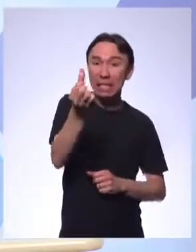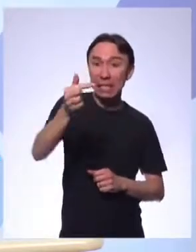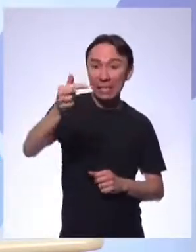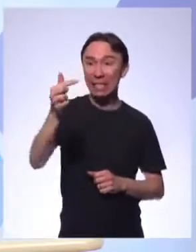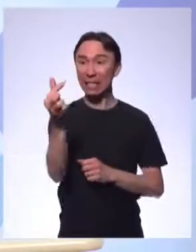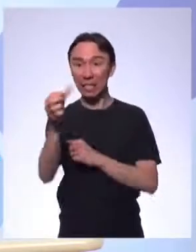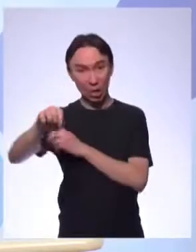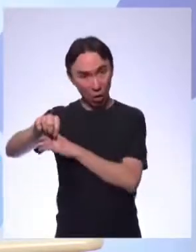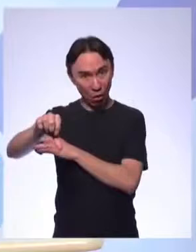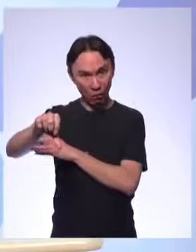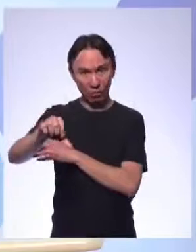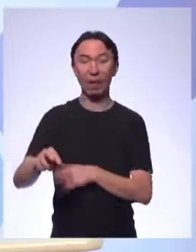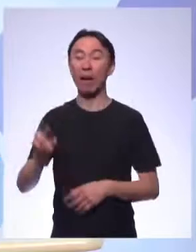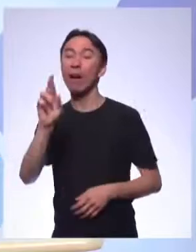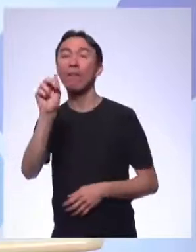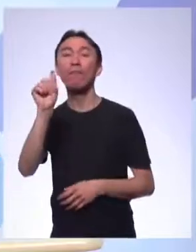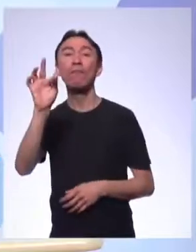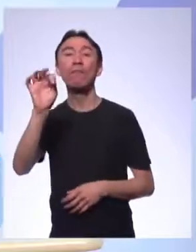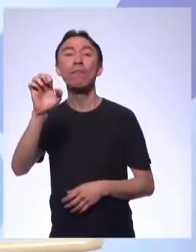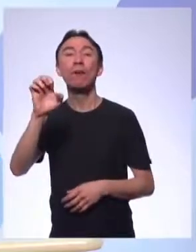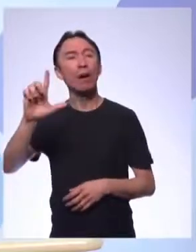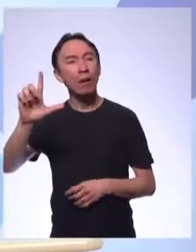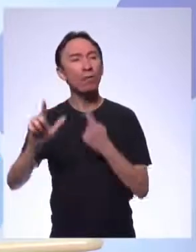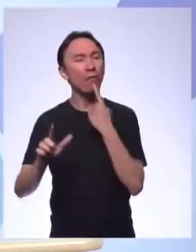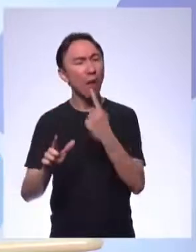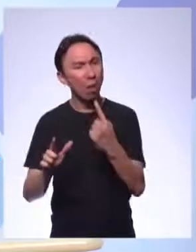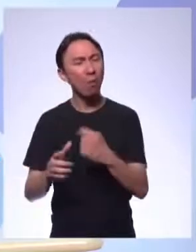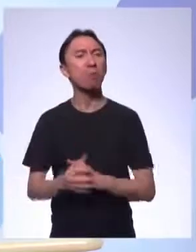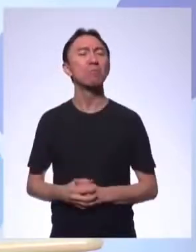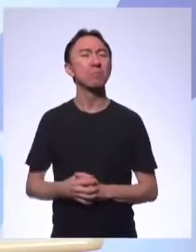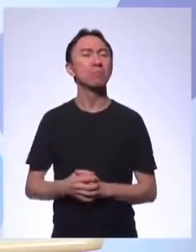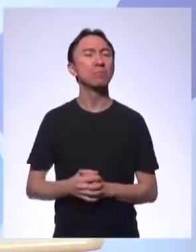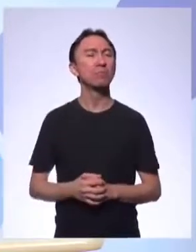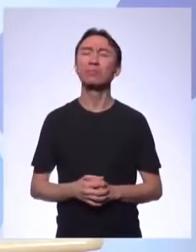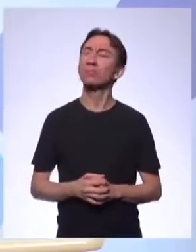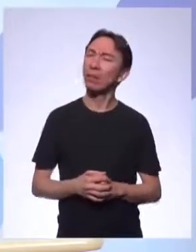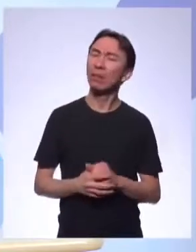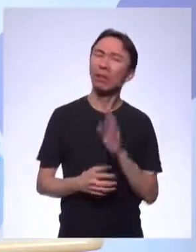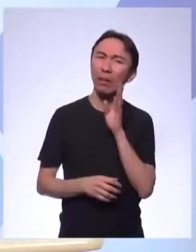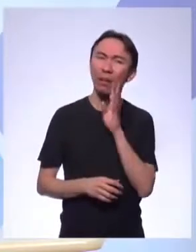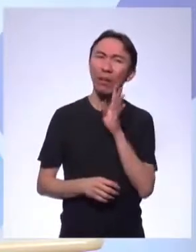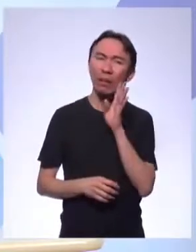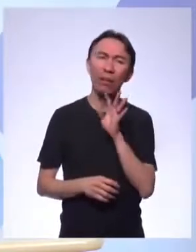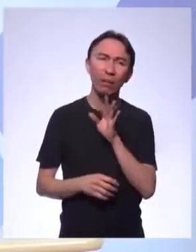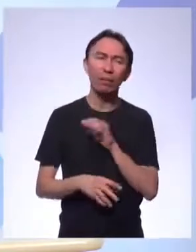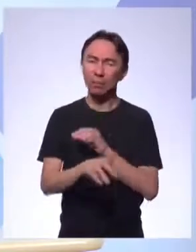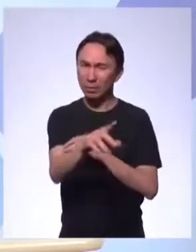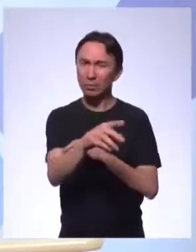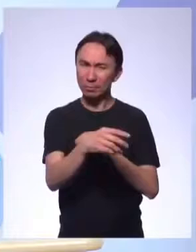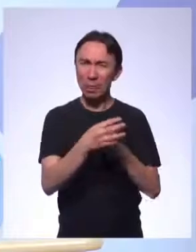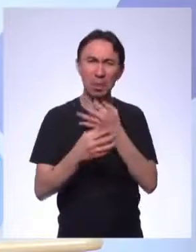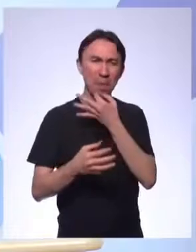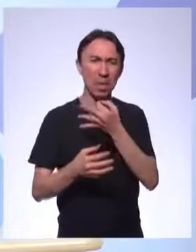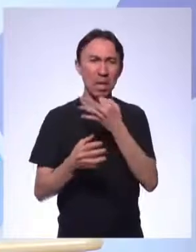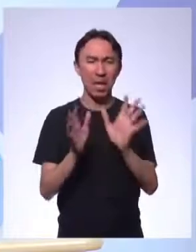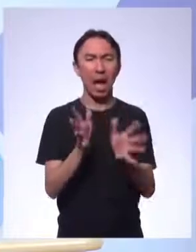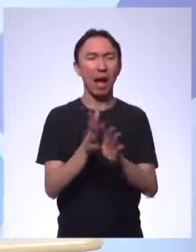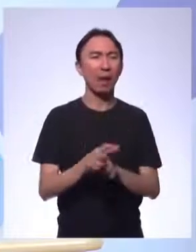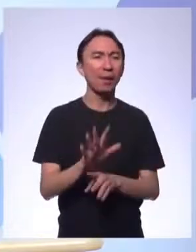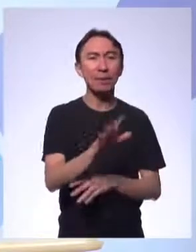1679, o Rafael de Carlos aqui. Puxa, interessante. Eu tenho a impressão, professor Joel, o senhor já vai comentar, né?